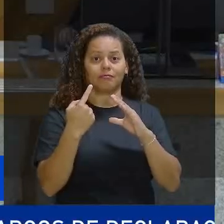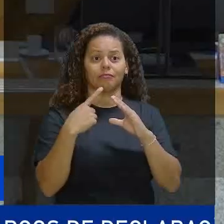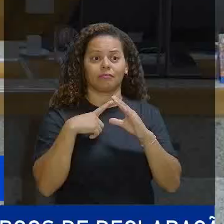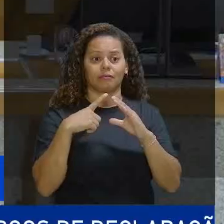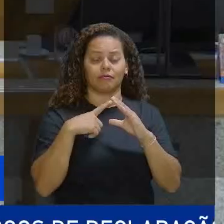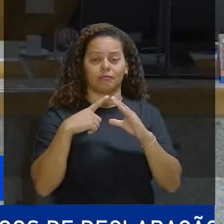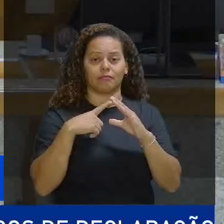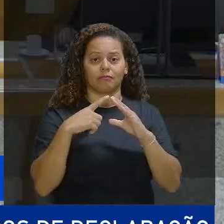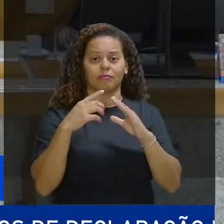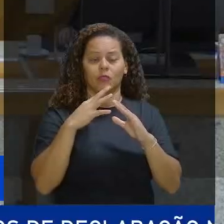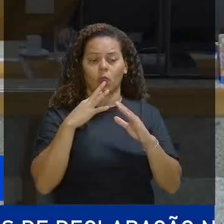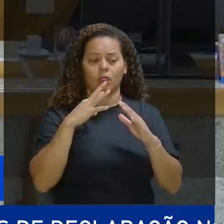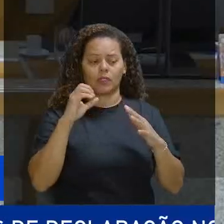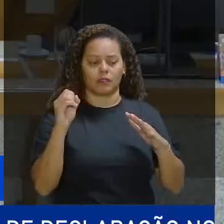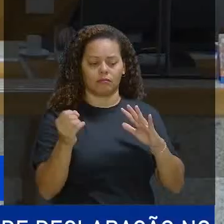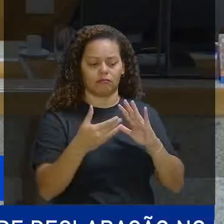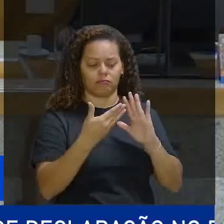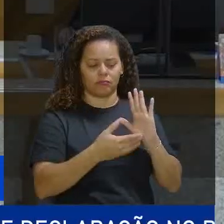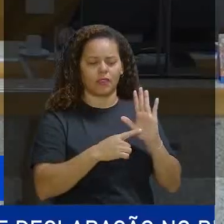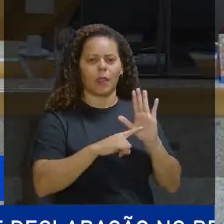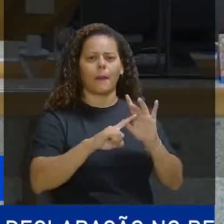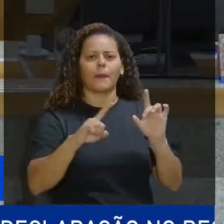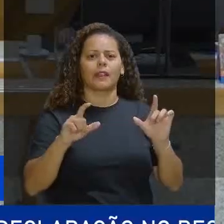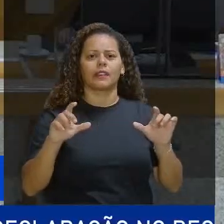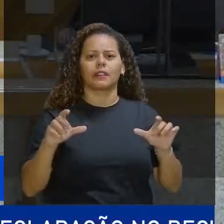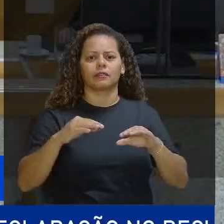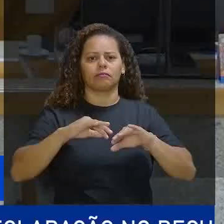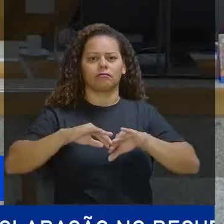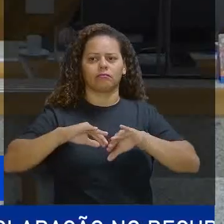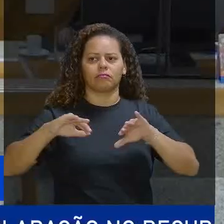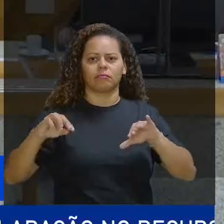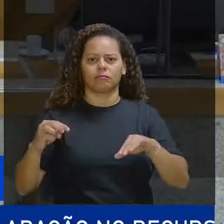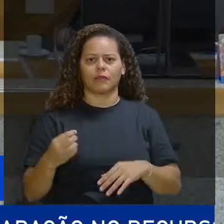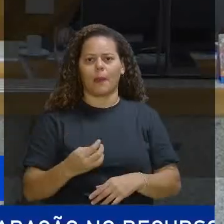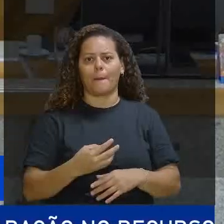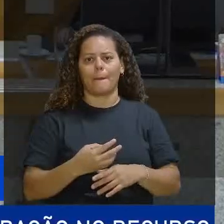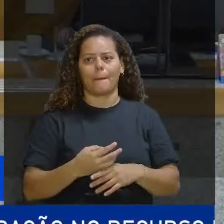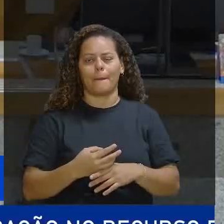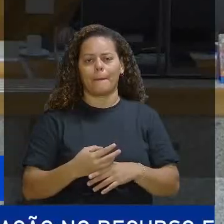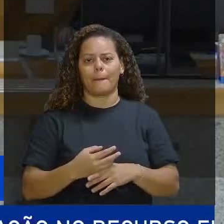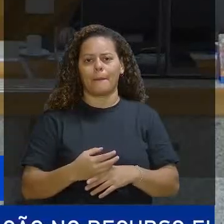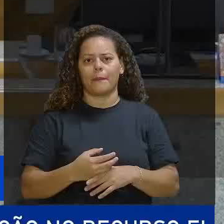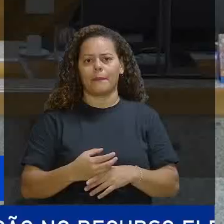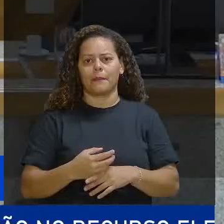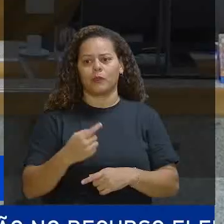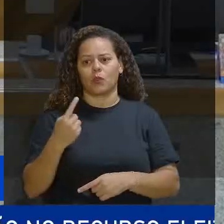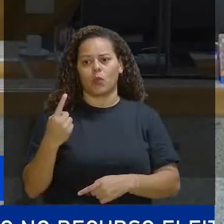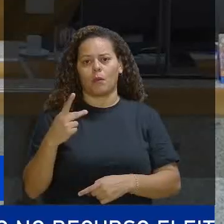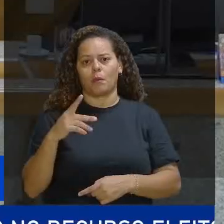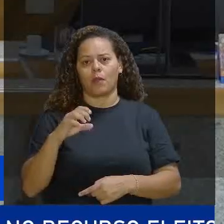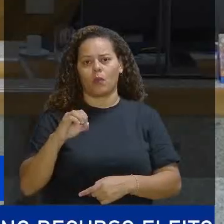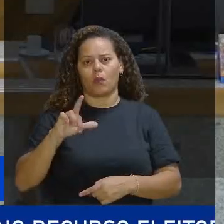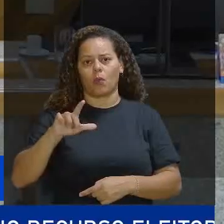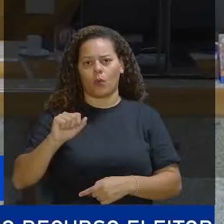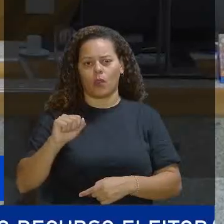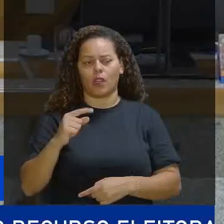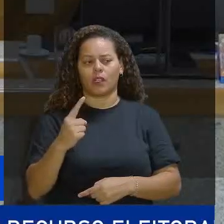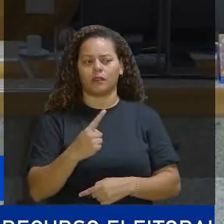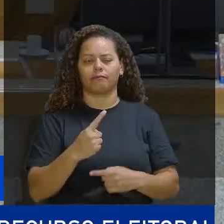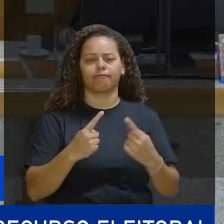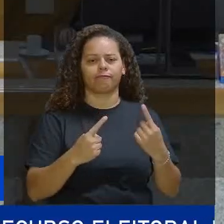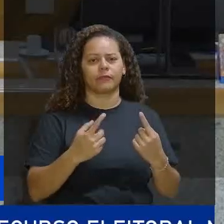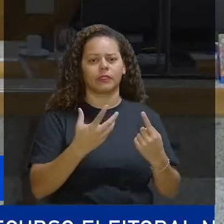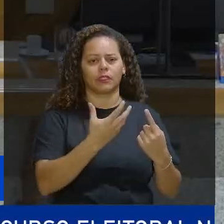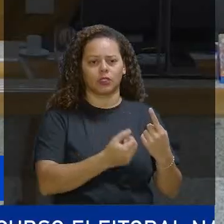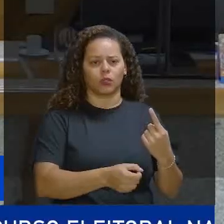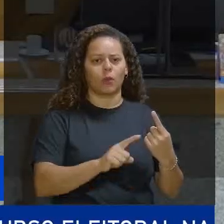unanimidade, conheceu os embargos e, no mérito, por maioria, rejeitou nos termos de voto proferido. Vencida a juíza Paula Santos, que os acolheu,